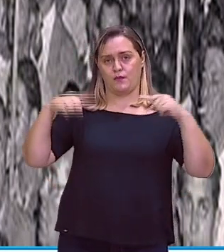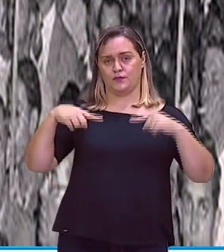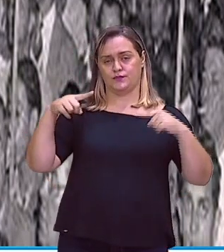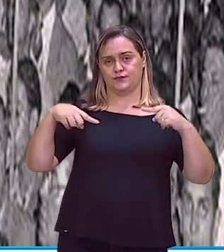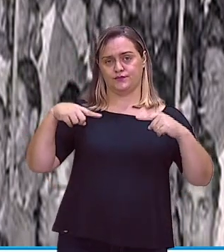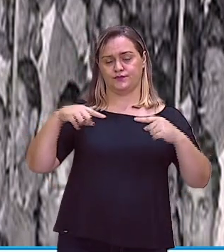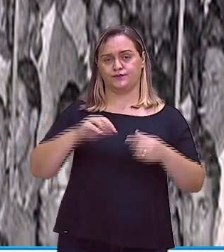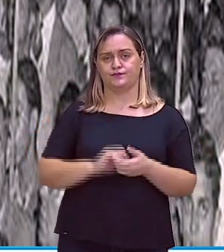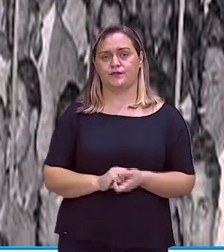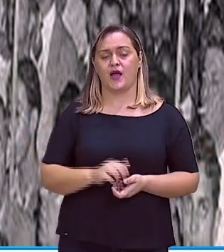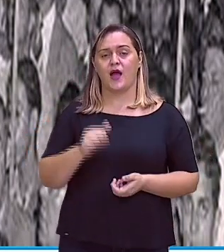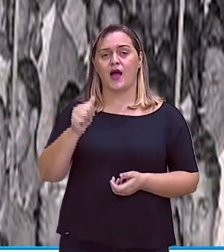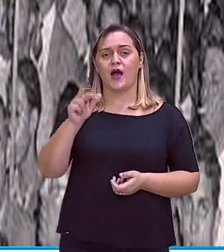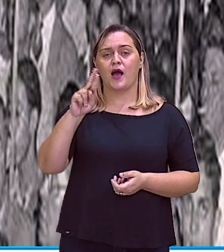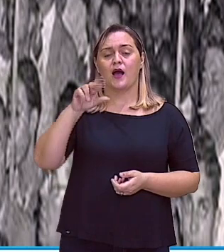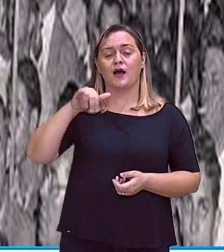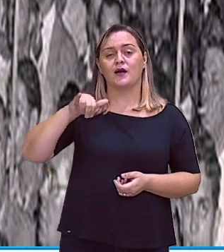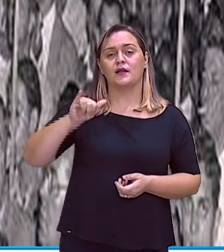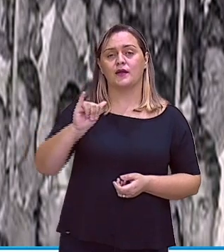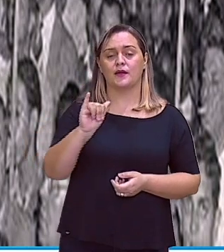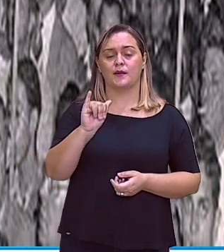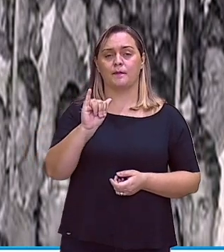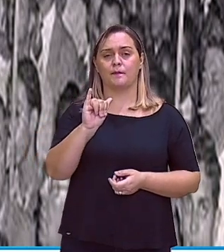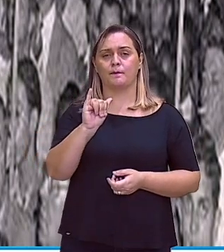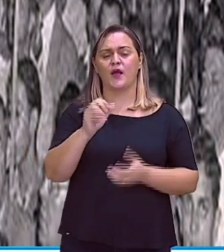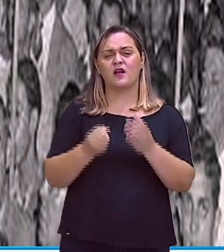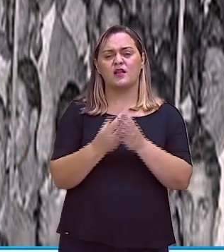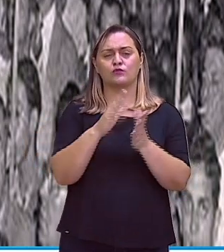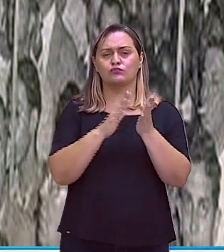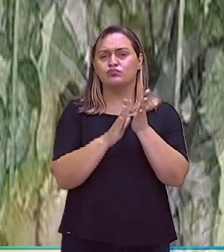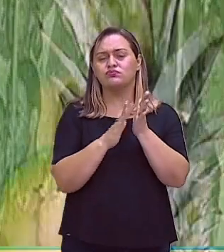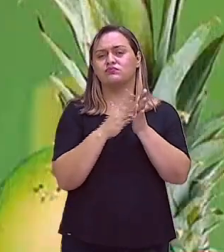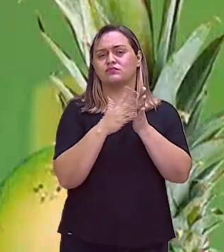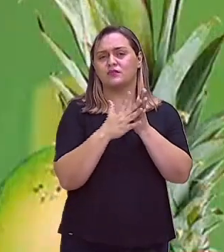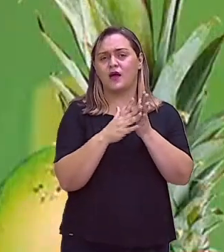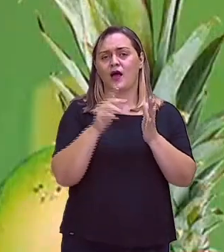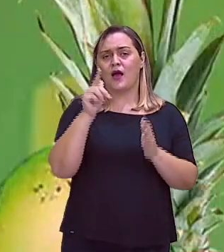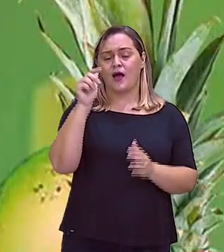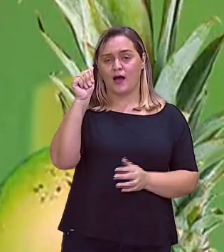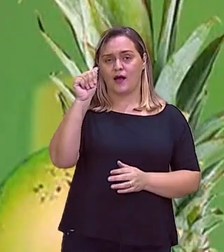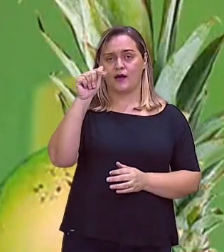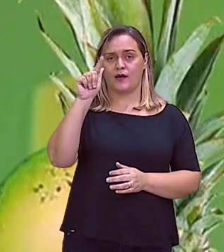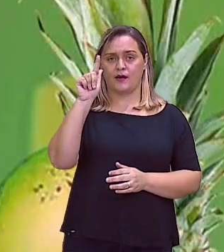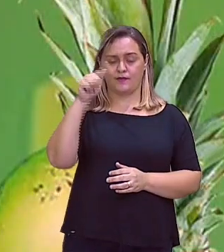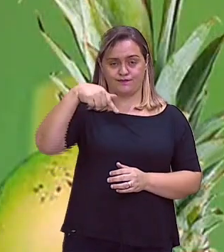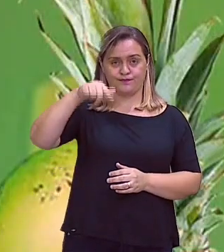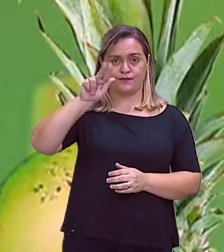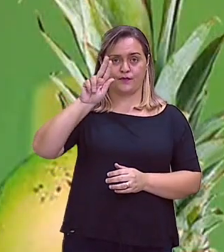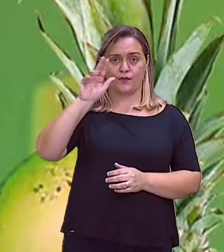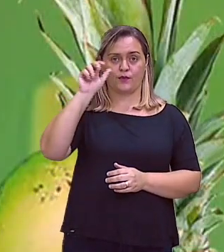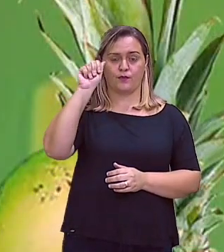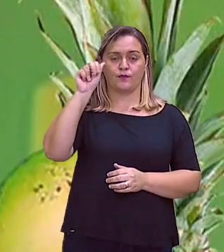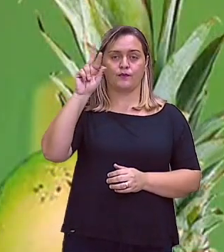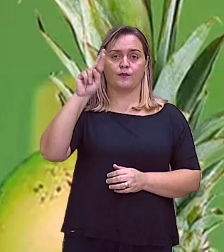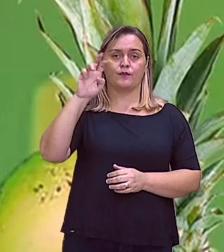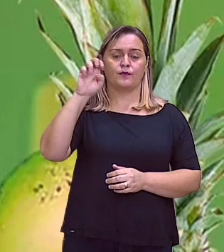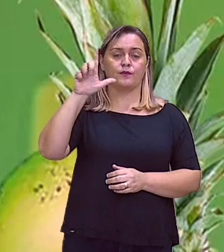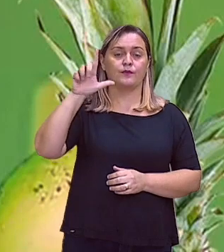Ary Barroso criou samba nessa época o samba Aquarela do Brasil para